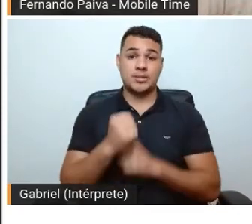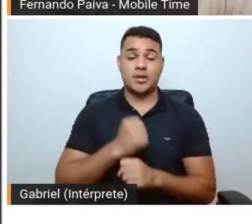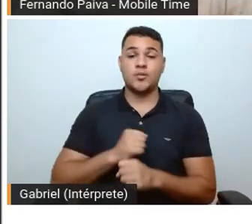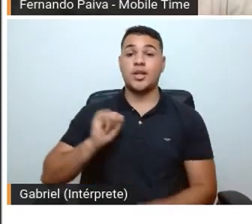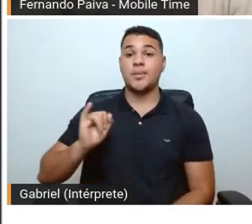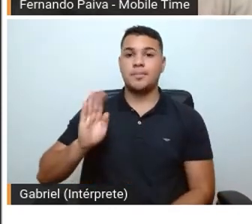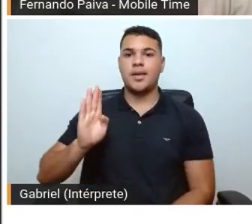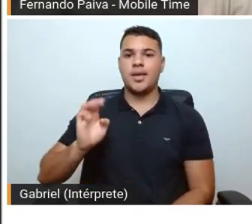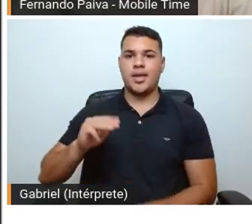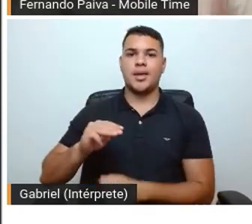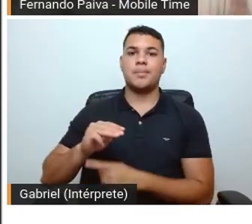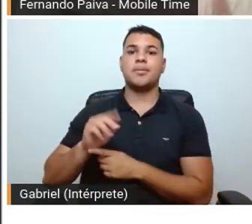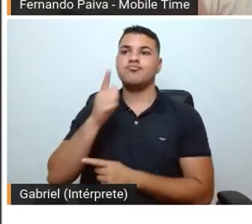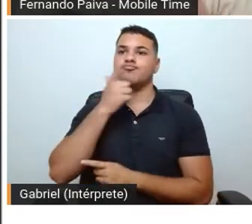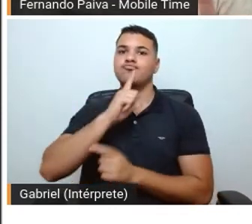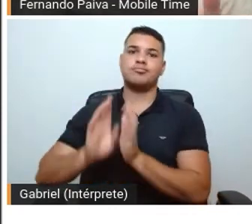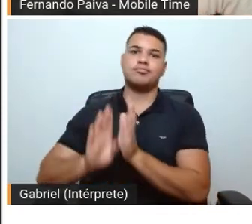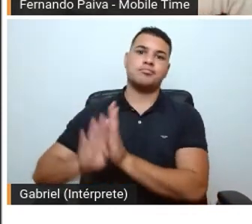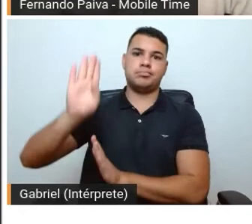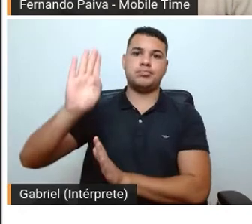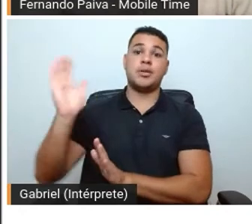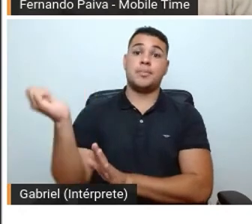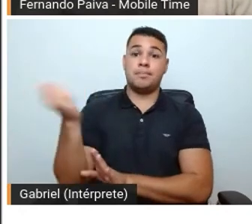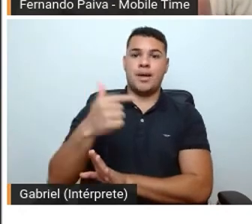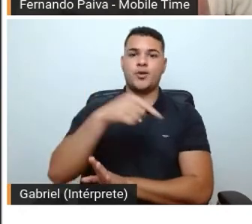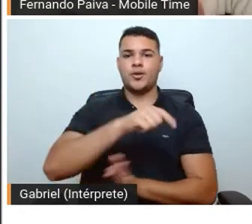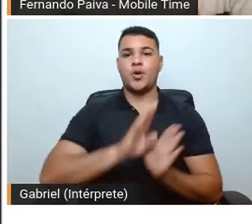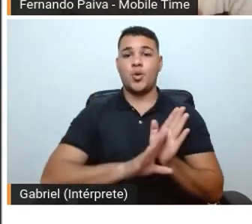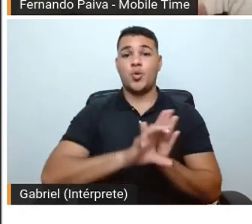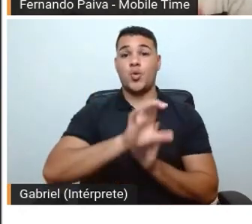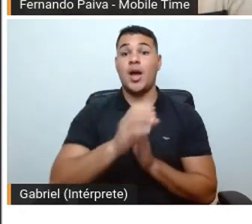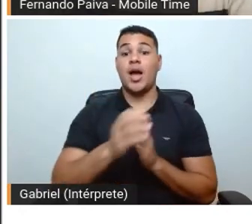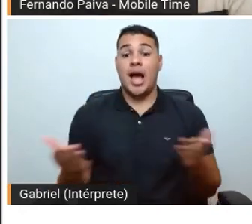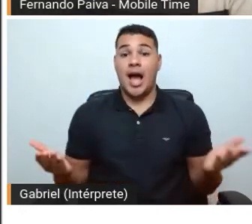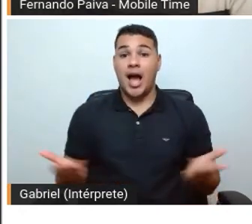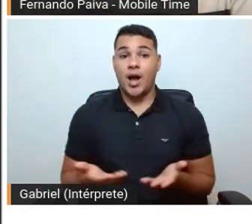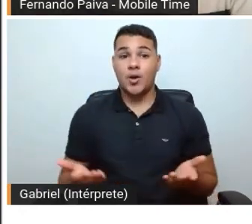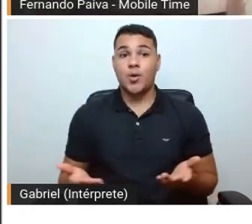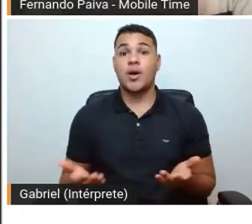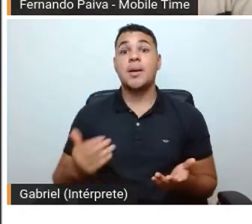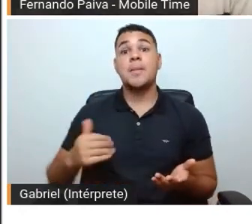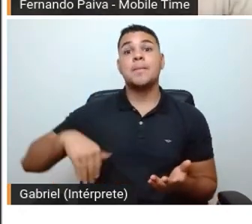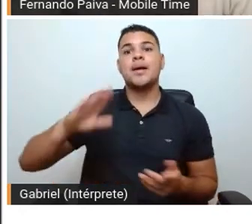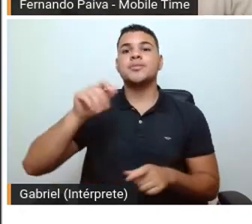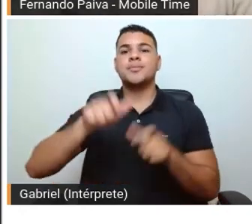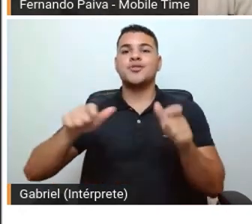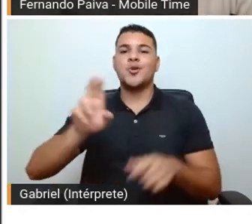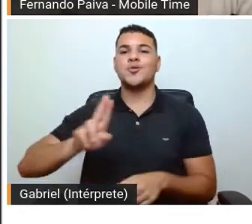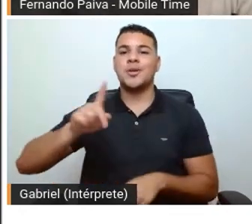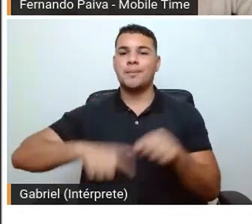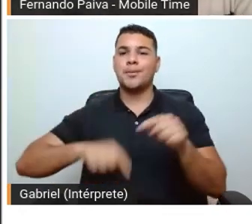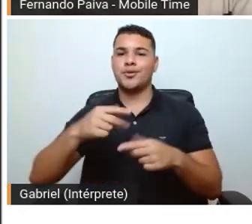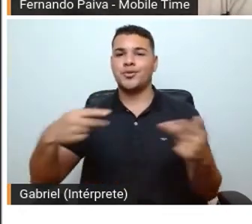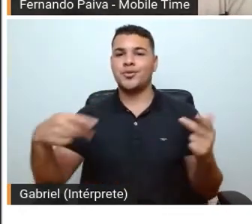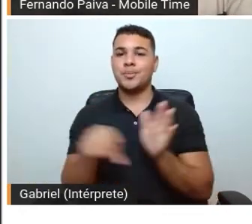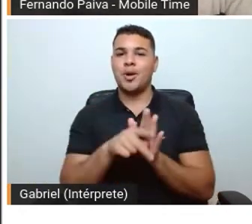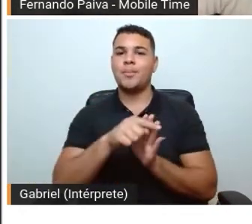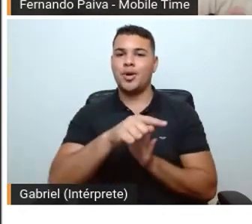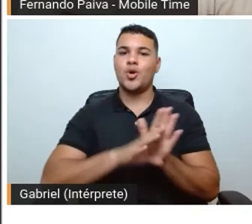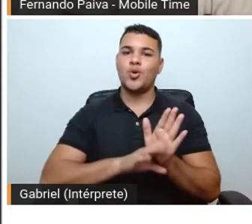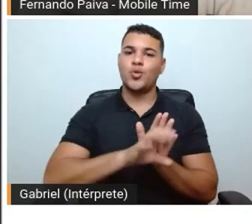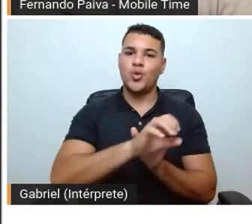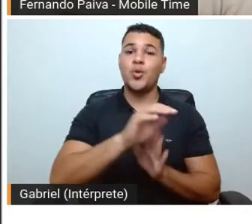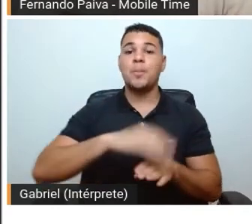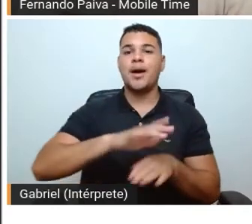uma pequena margem em cima do Google esse foi o primeiro ano em que o teve mais gente dizendo que o Google do que Watson da IBM